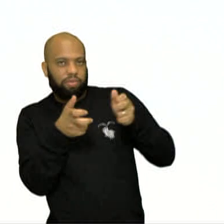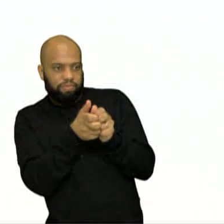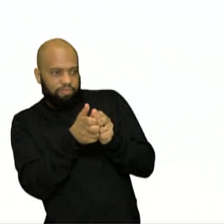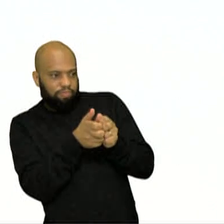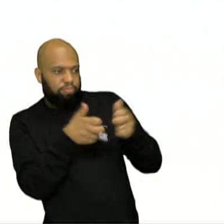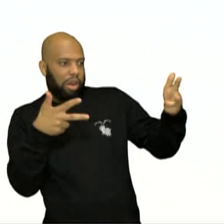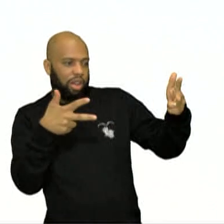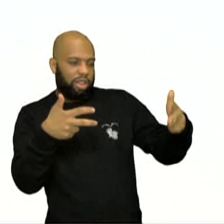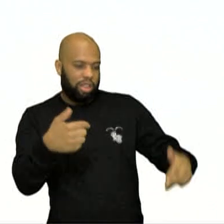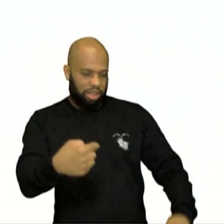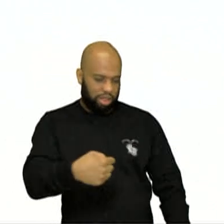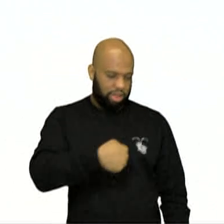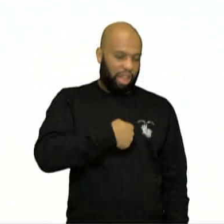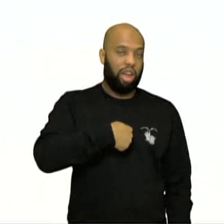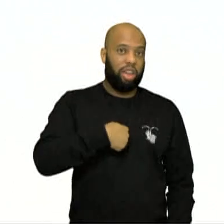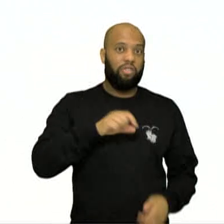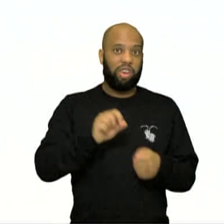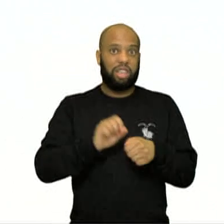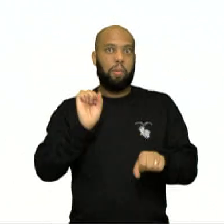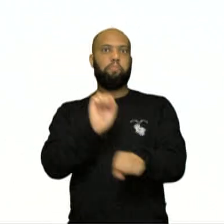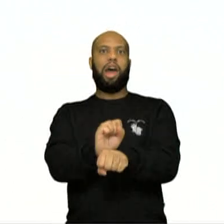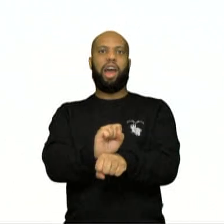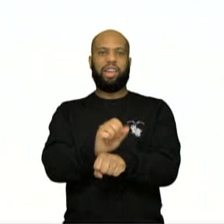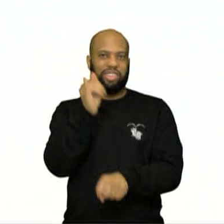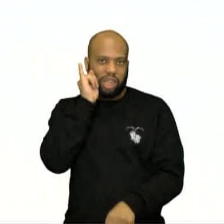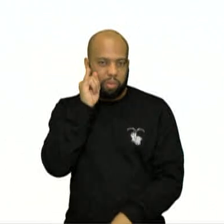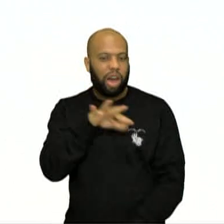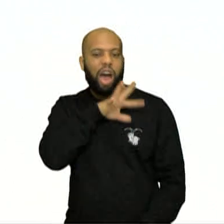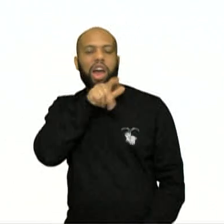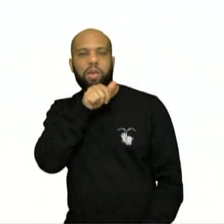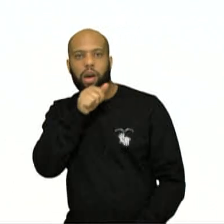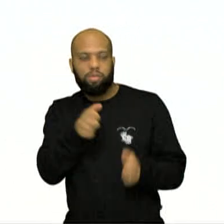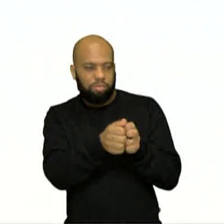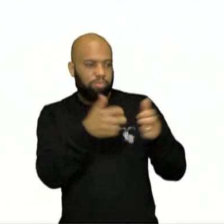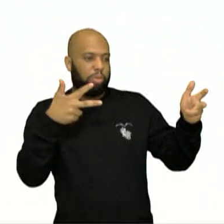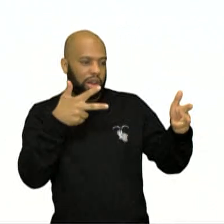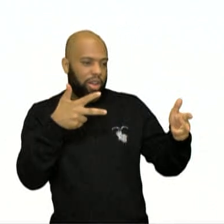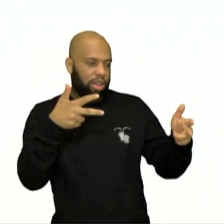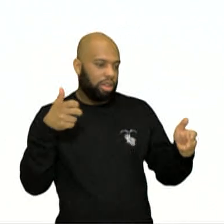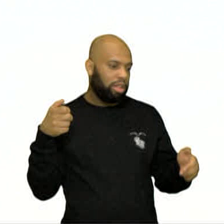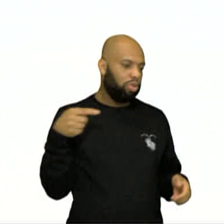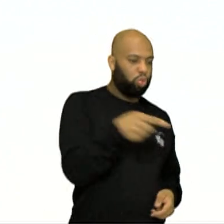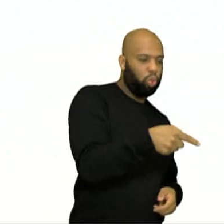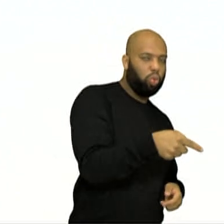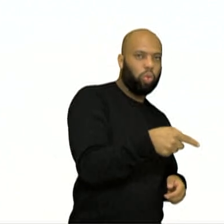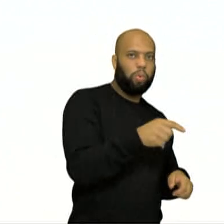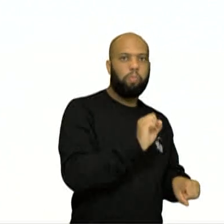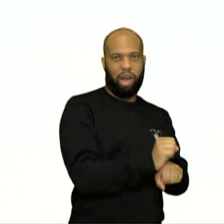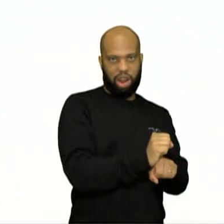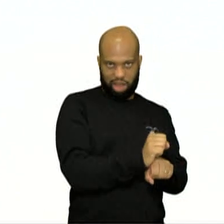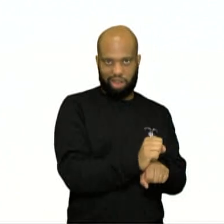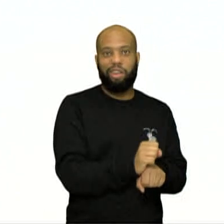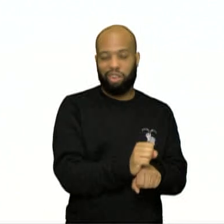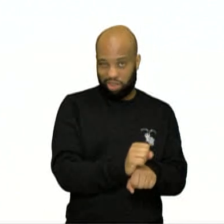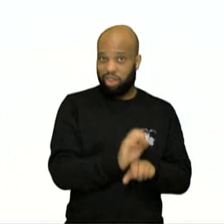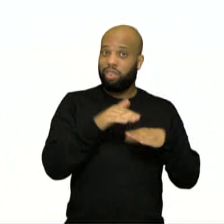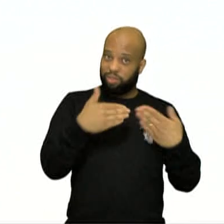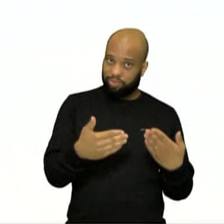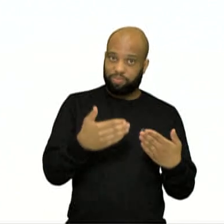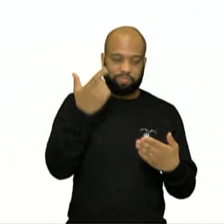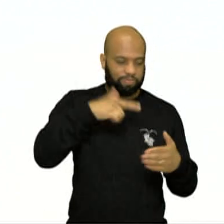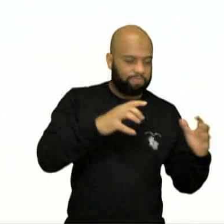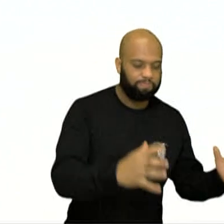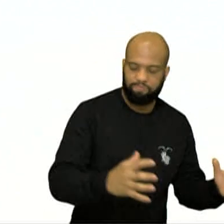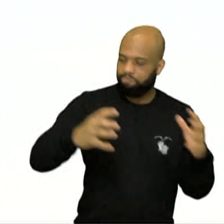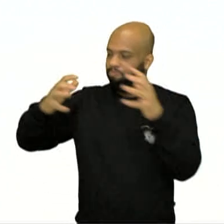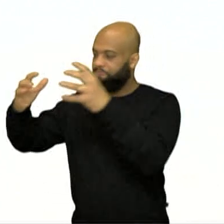viam que essa toxina imobilizava a caça. Então, aí eles conseguiam chegar até a caça, né, para pegá-la e levar até a tribo